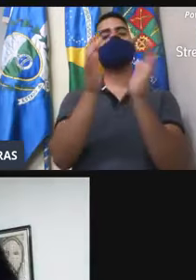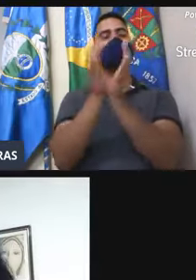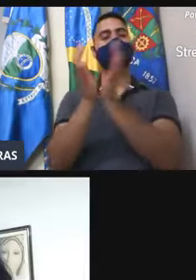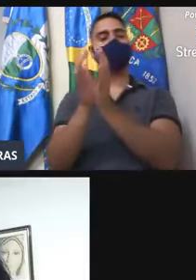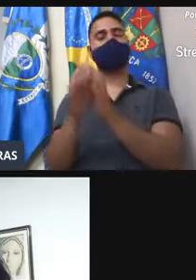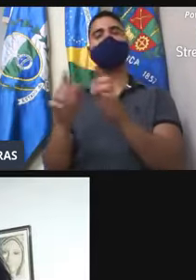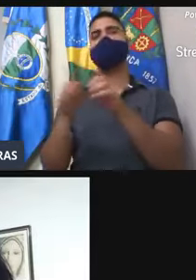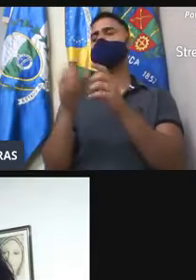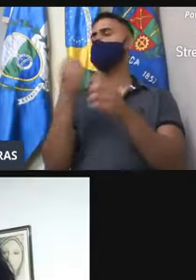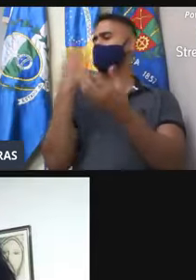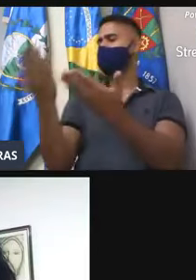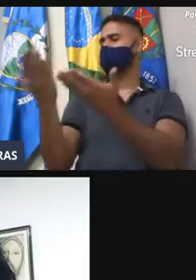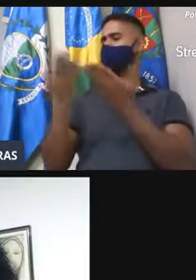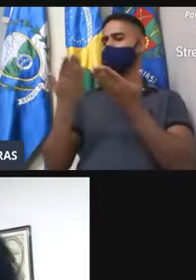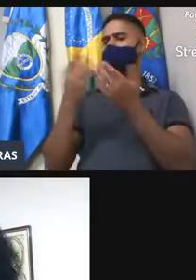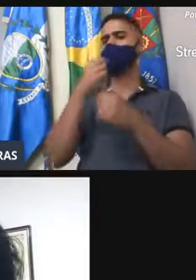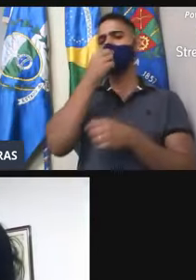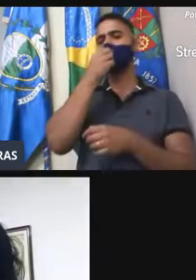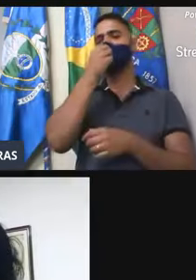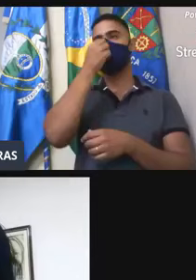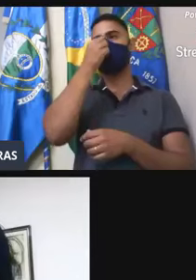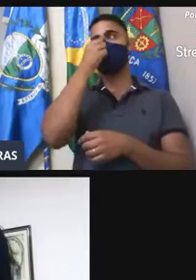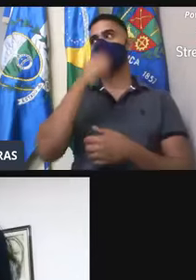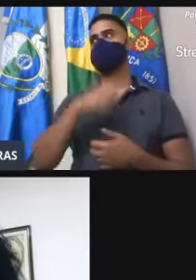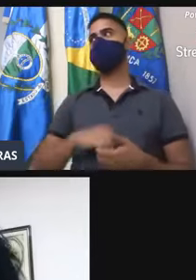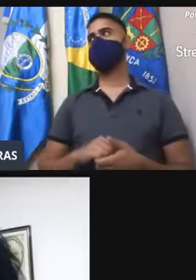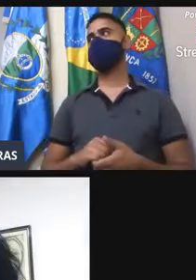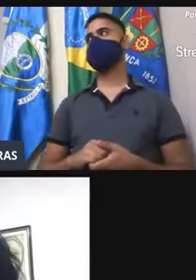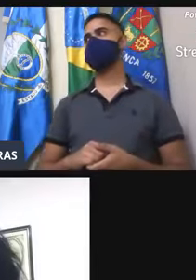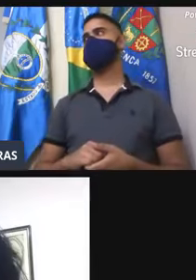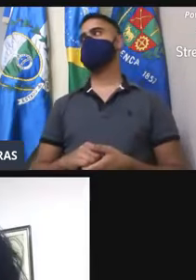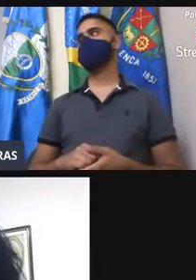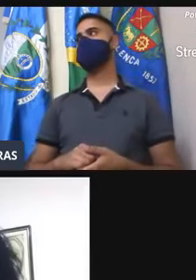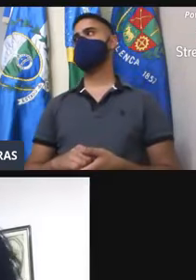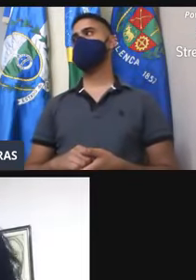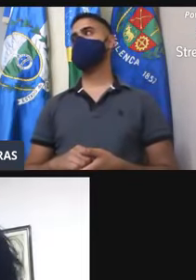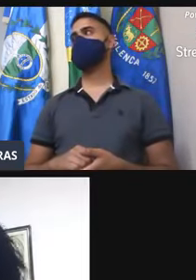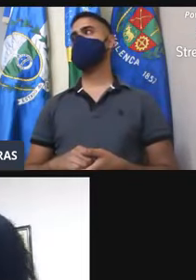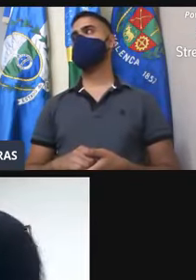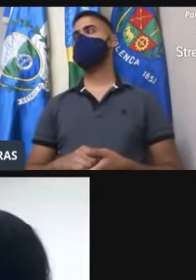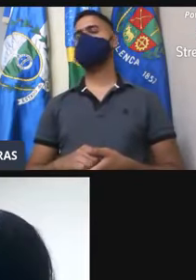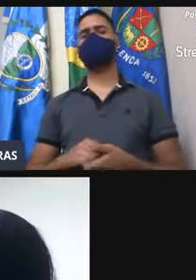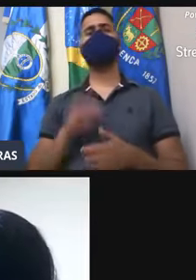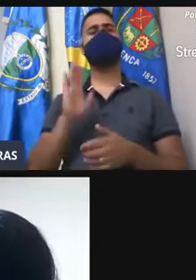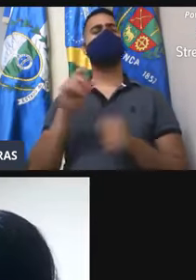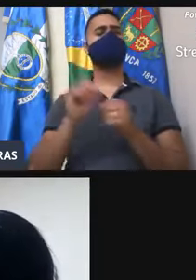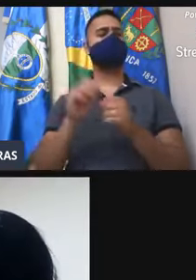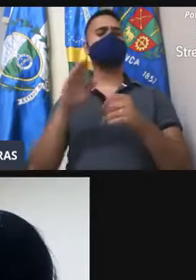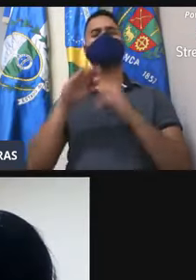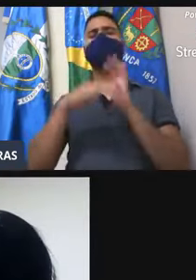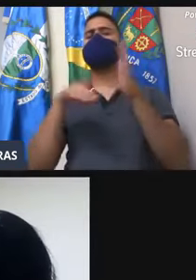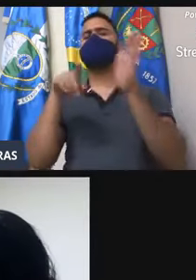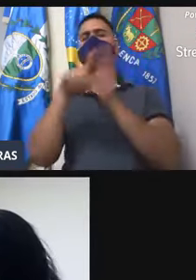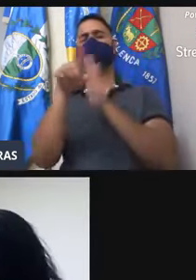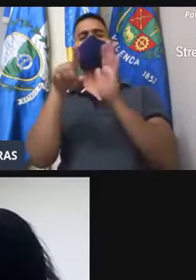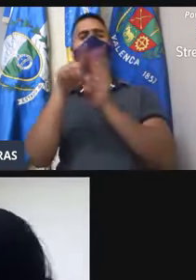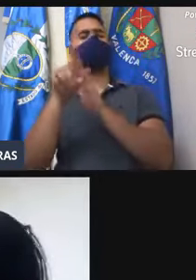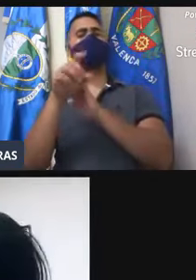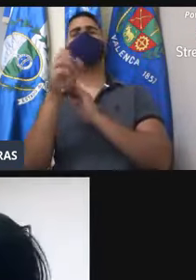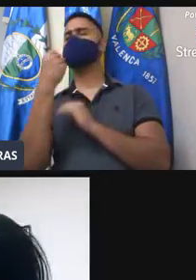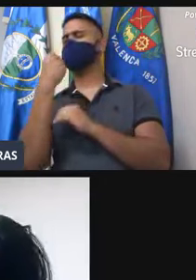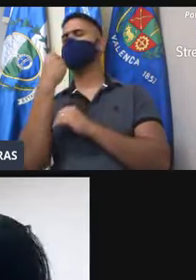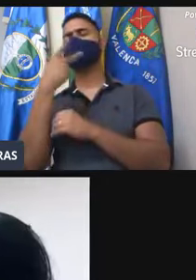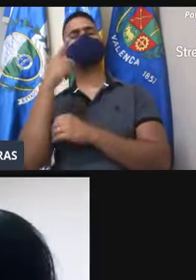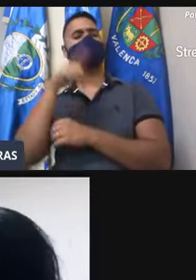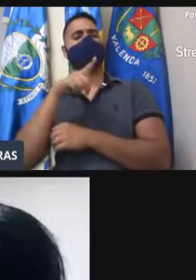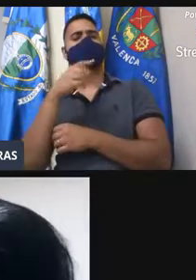um prazer recebê-los aqui. Secretária, todas as perguntas já foram abordadas, né? Dizer que é um prazer recebê-la